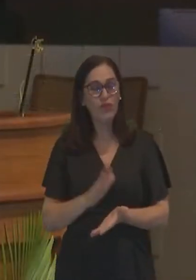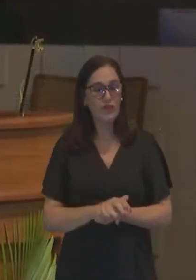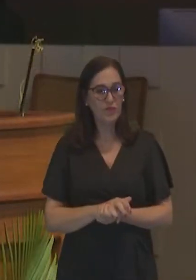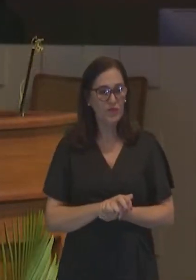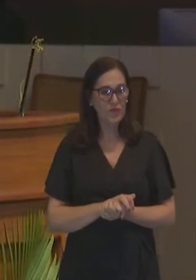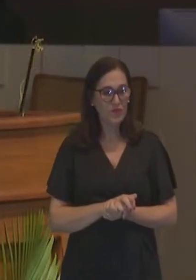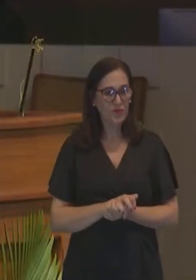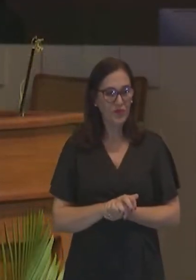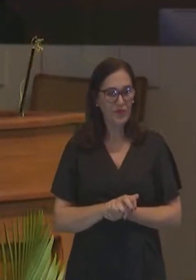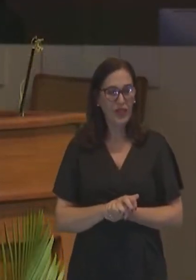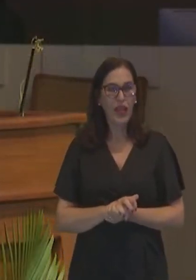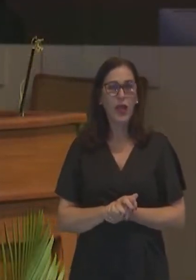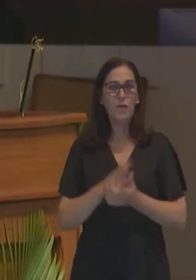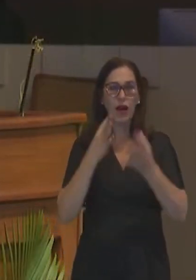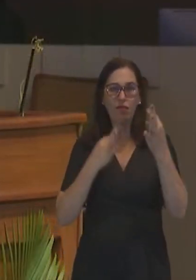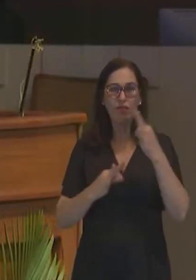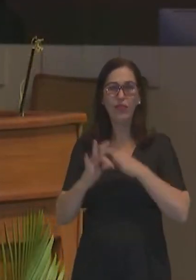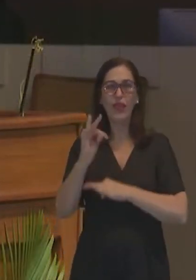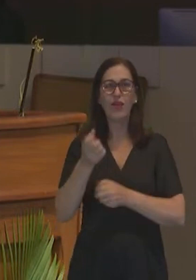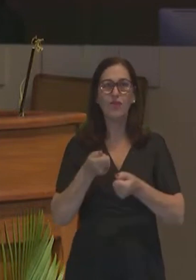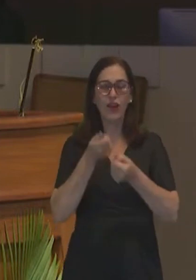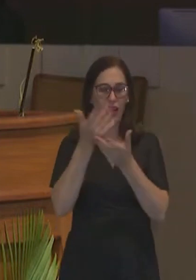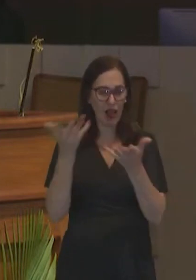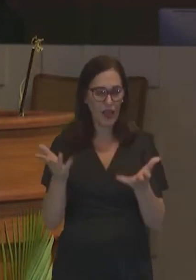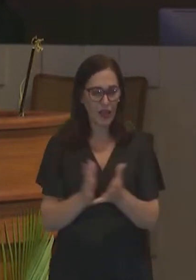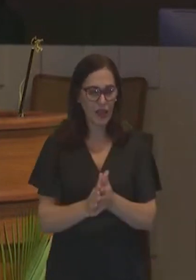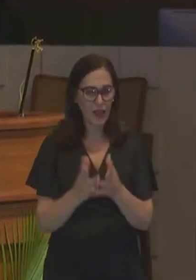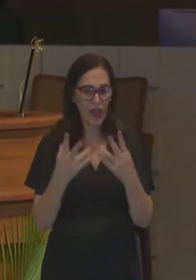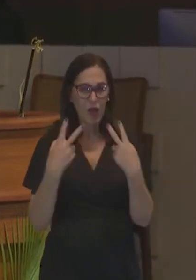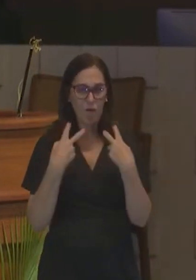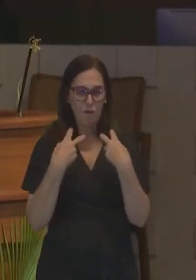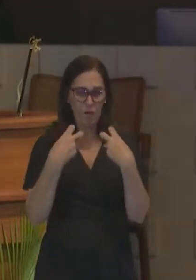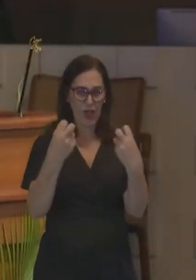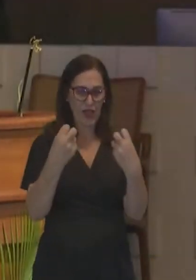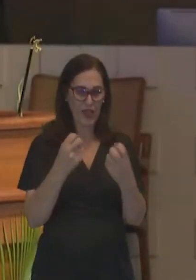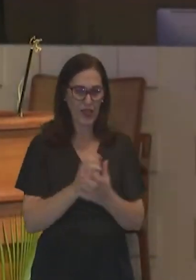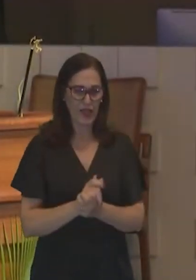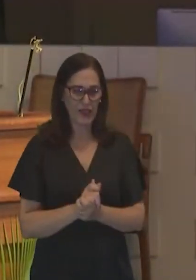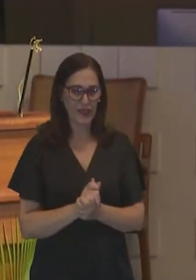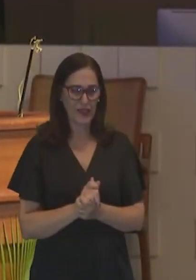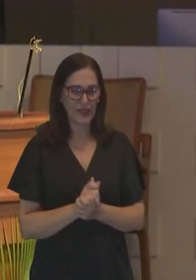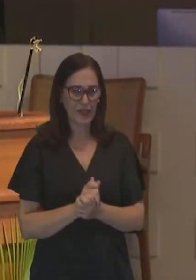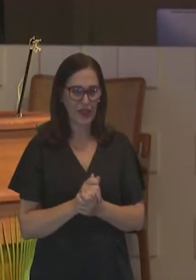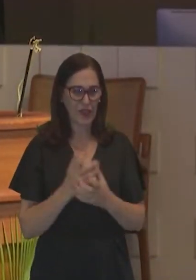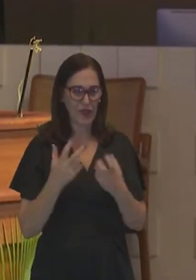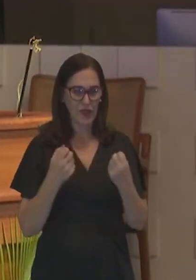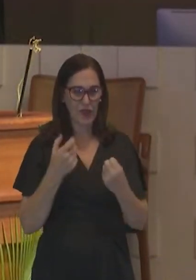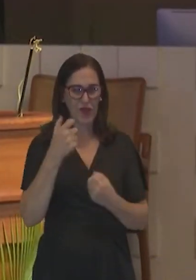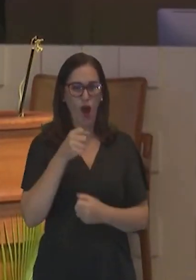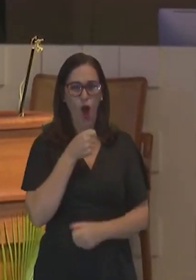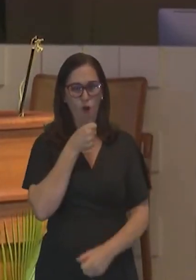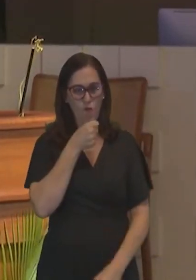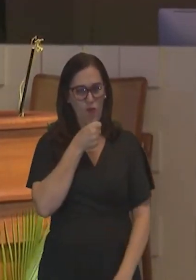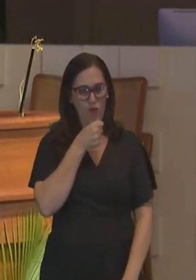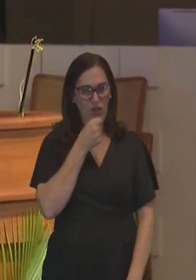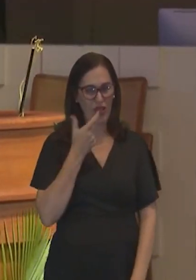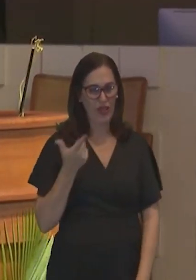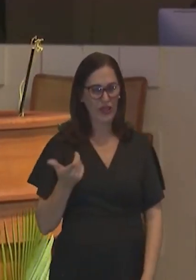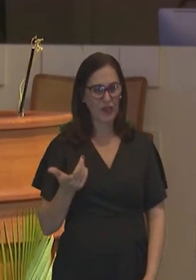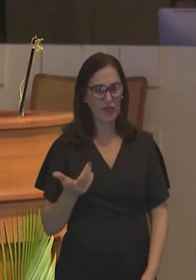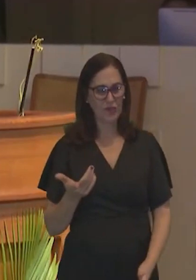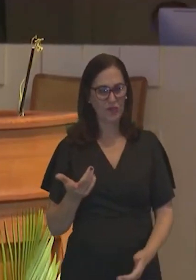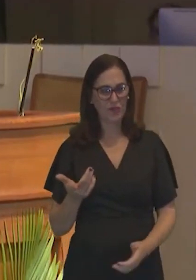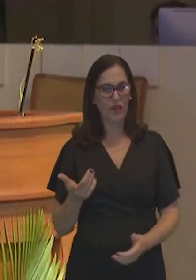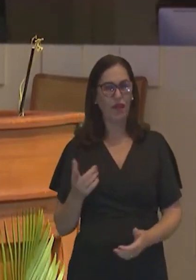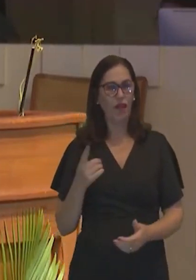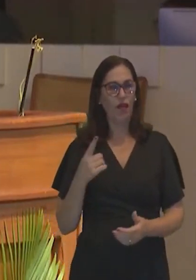ficar mais tecnológico, para eu poder falar com vocês, já perceberam, eu estou de telefone, ó, de microfone aqui